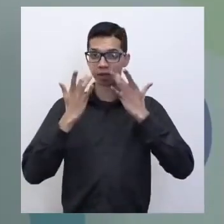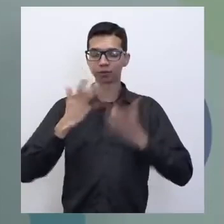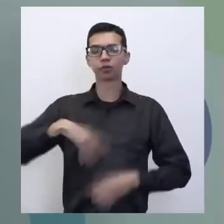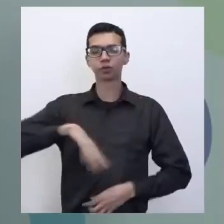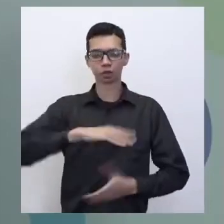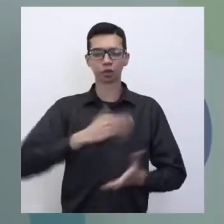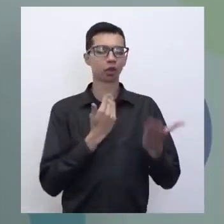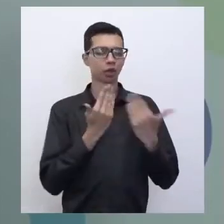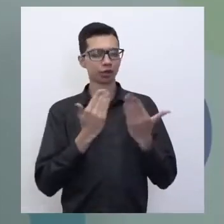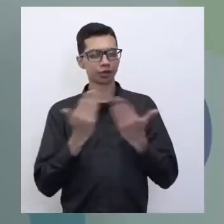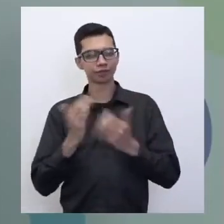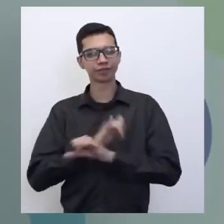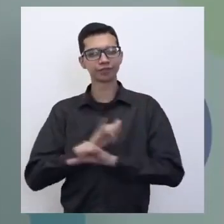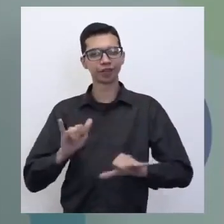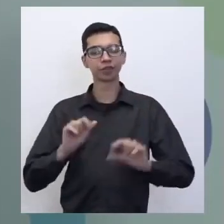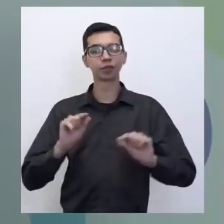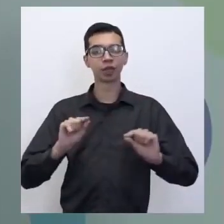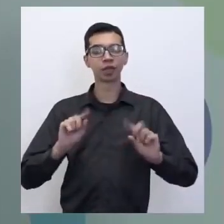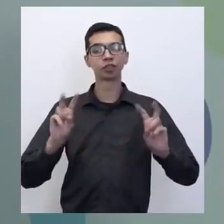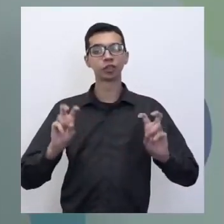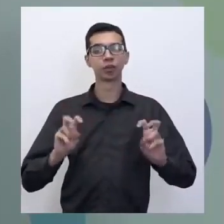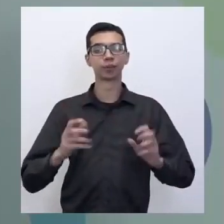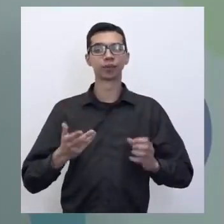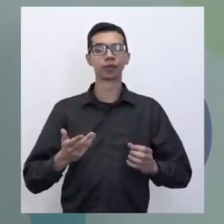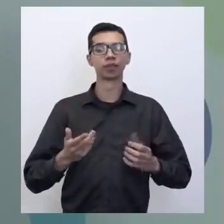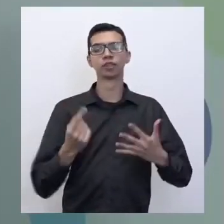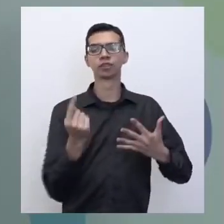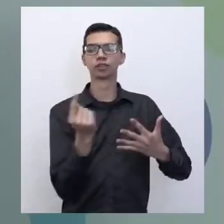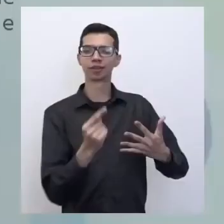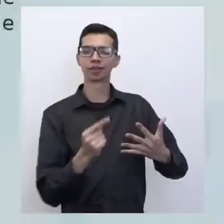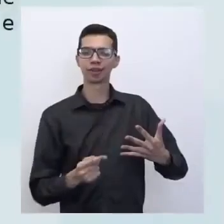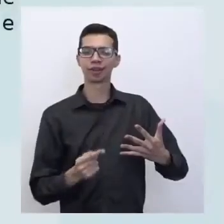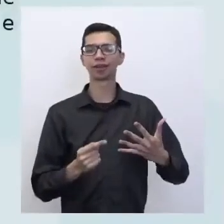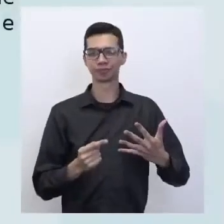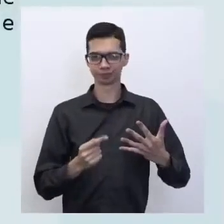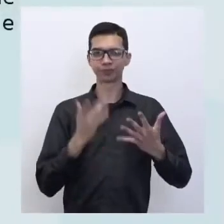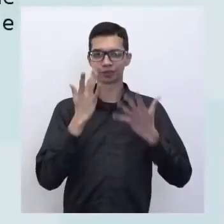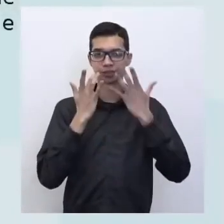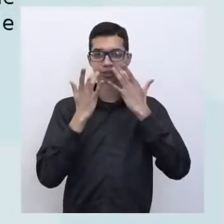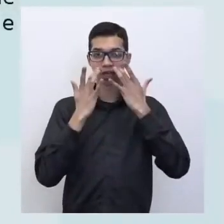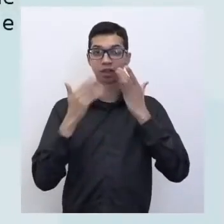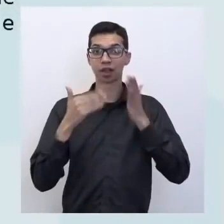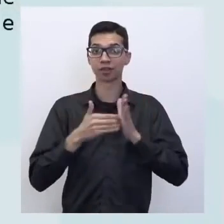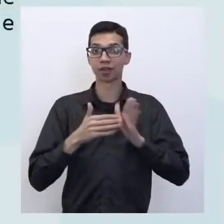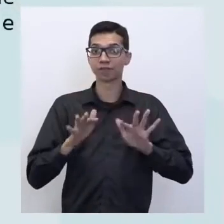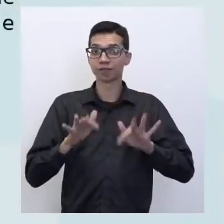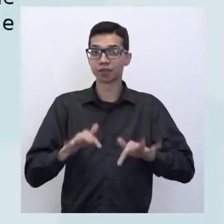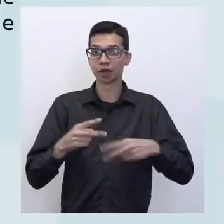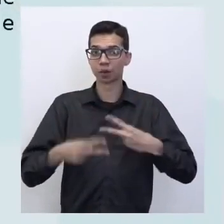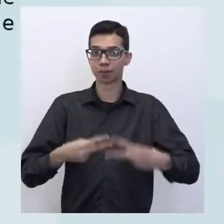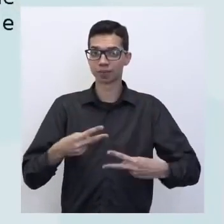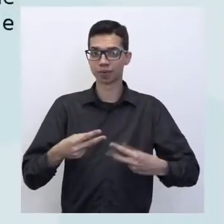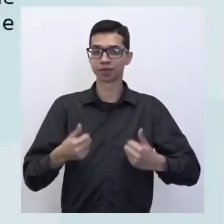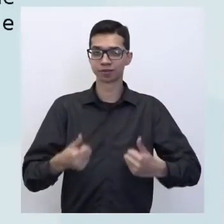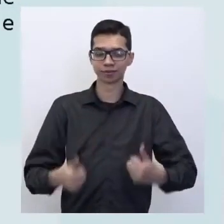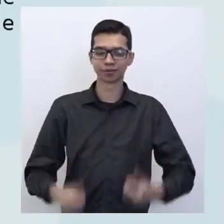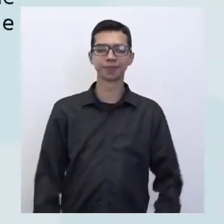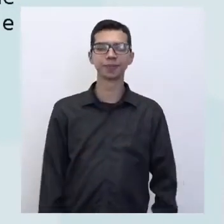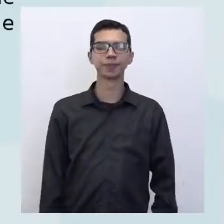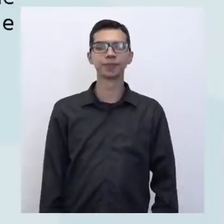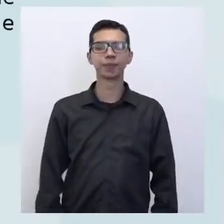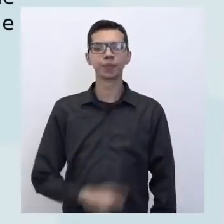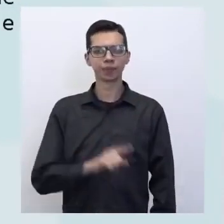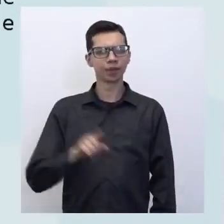conversar sobre os gêneros teatrais, elementos do teatro, tá? Até o final do bimestre. Lembrando que